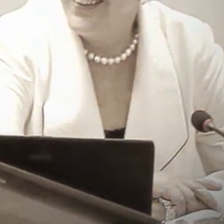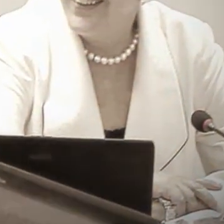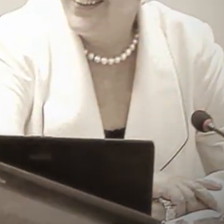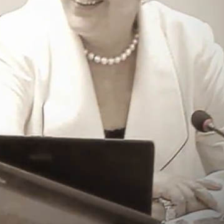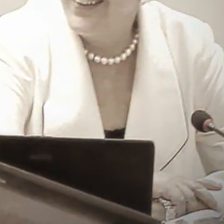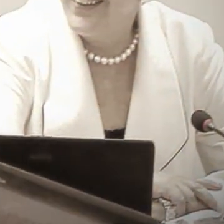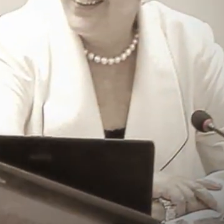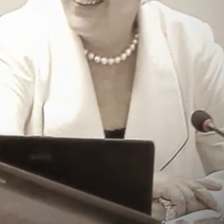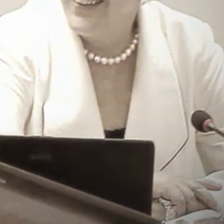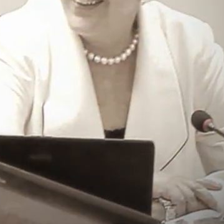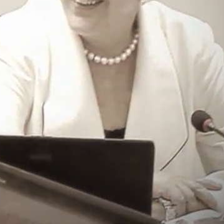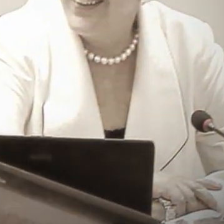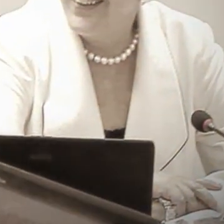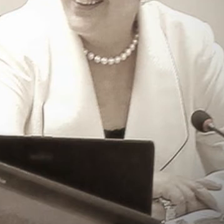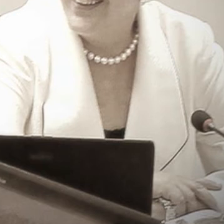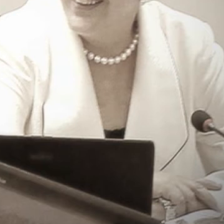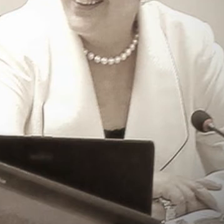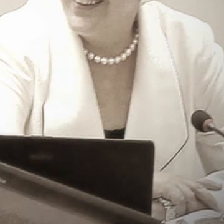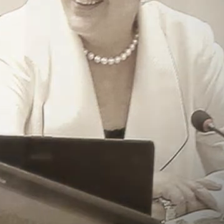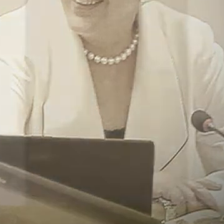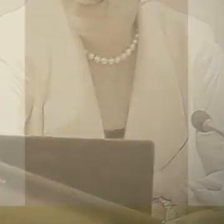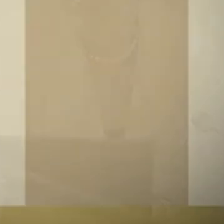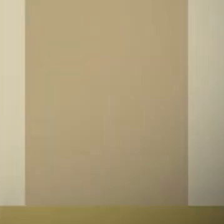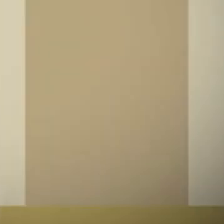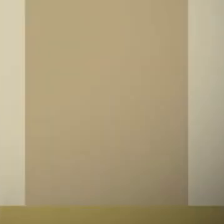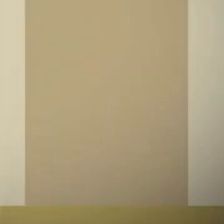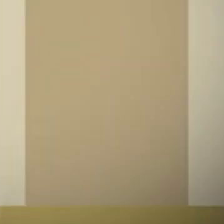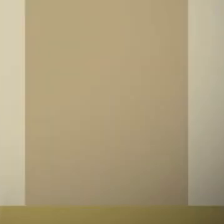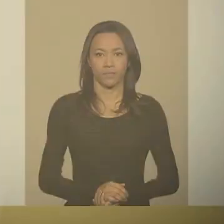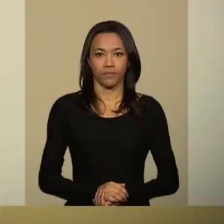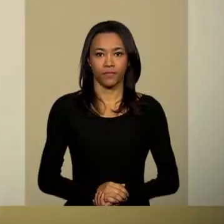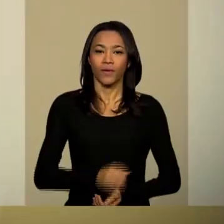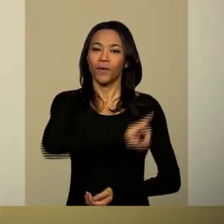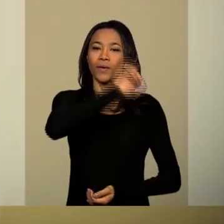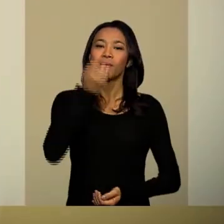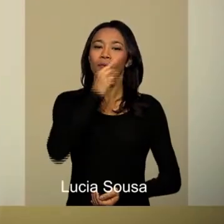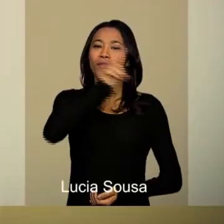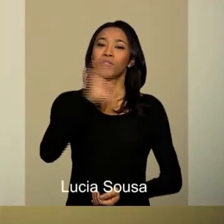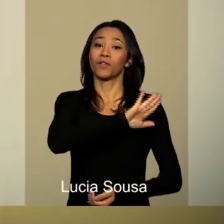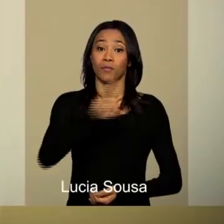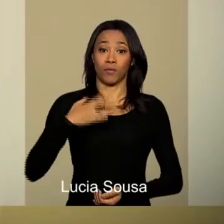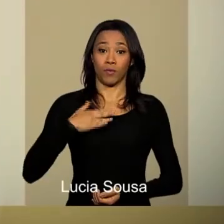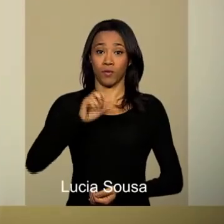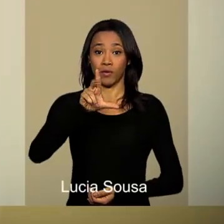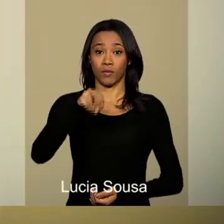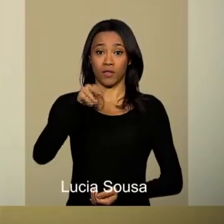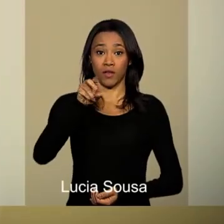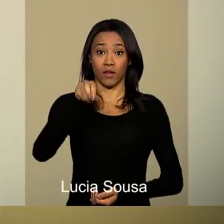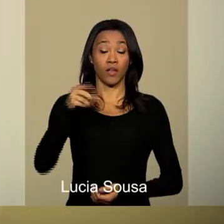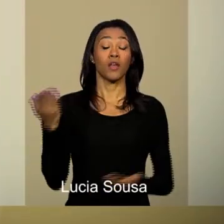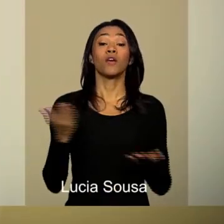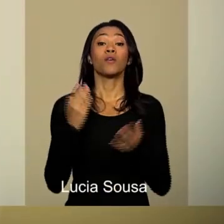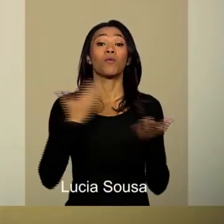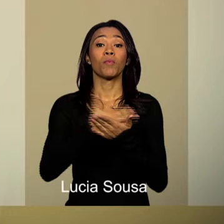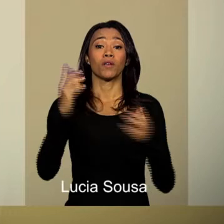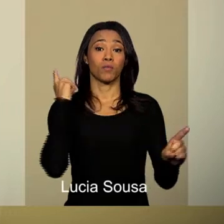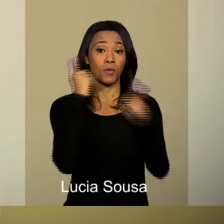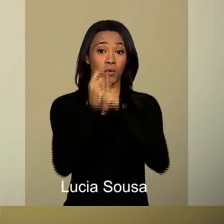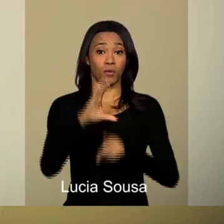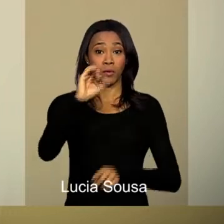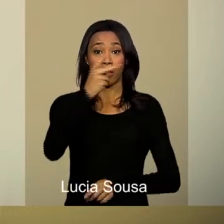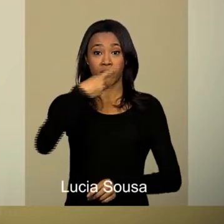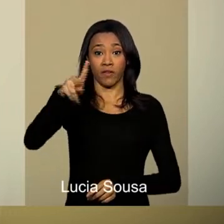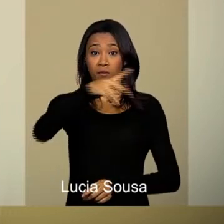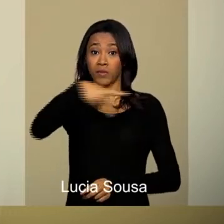café com a Presidenta Olá bom dia eu sou Luciano seas e começa agora mais um café com a